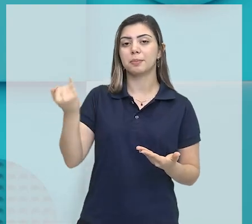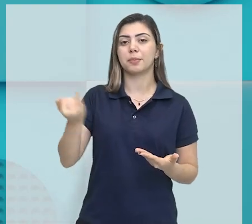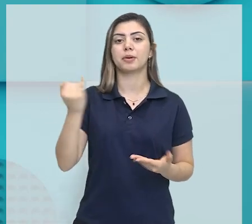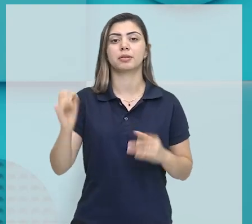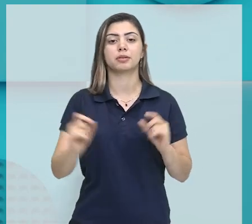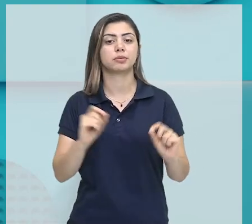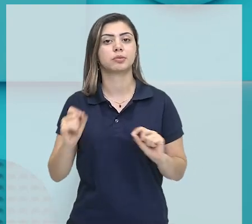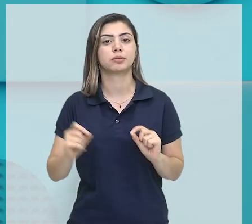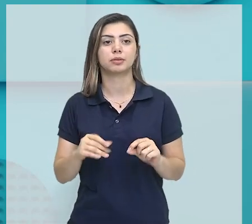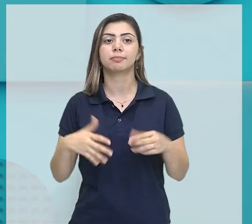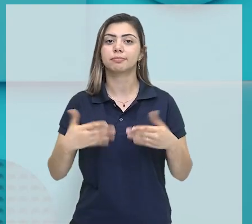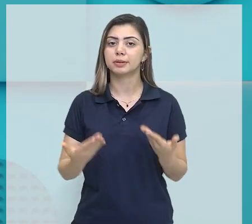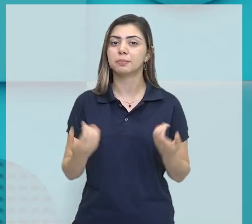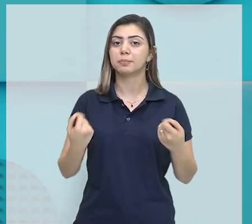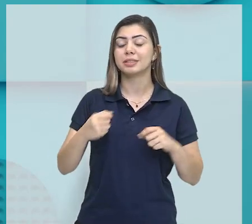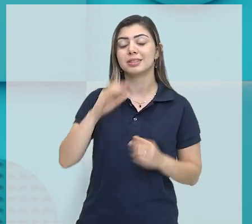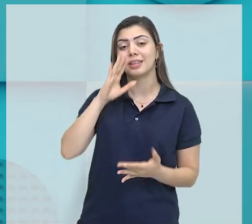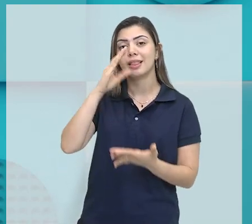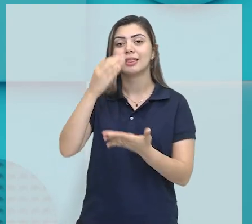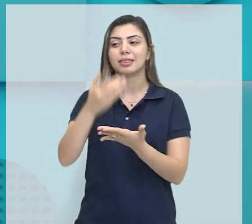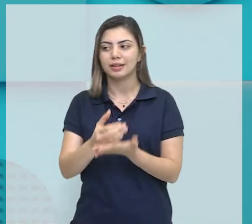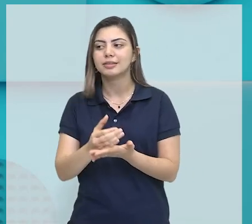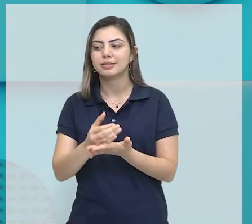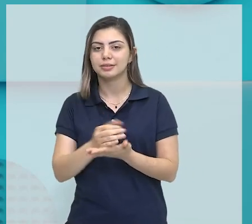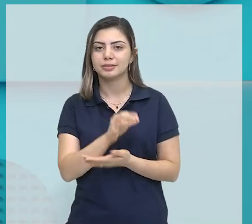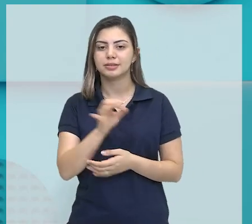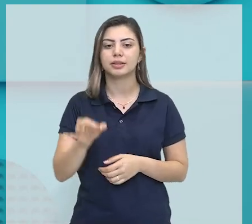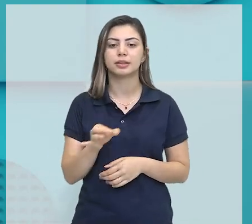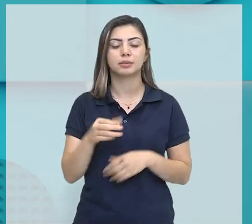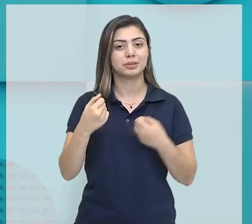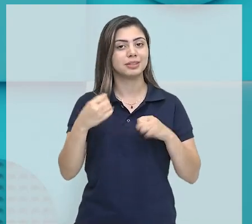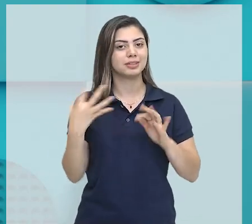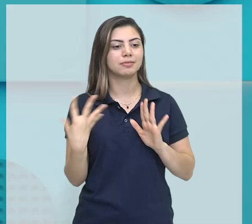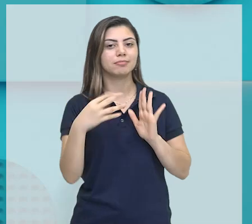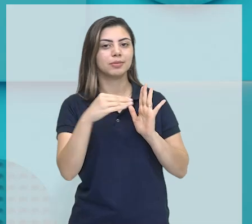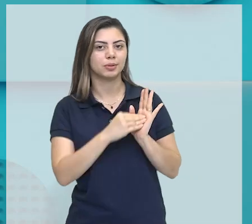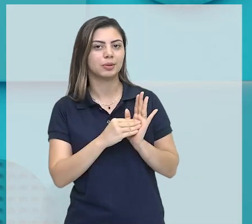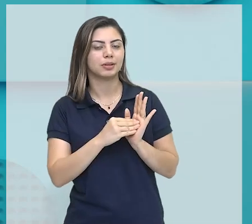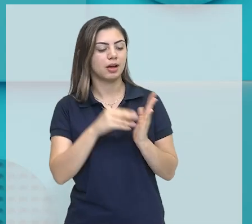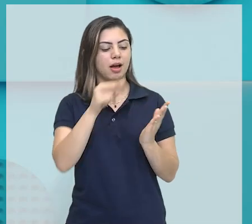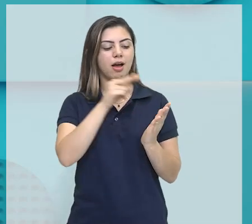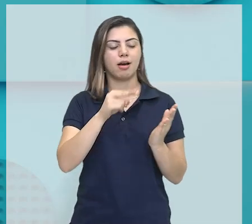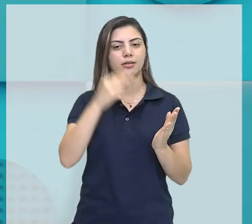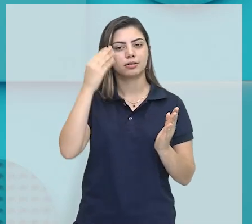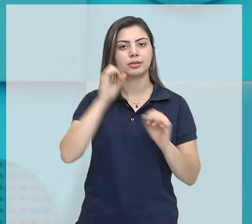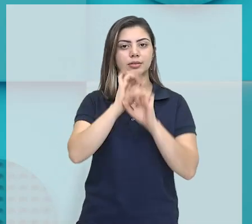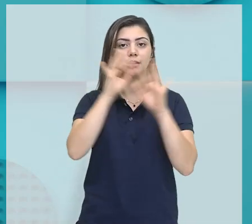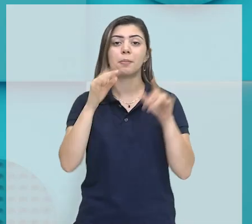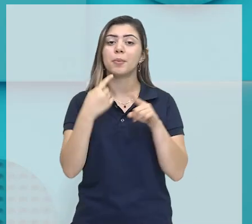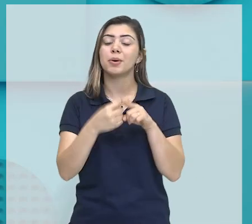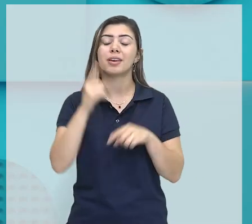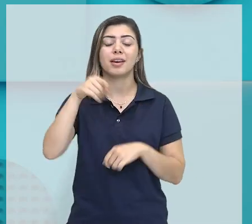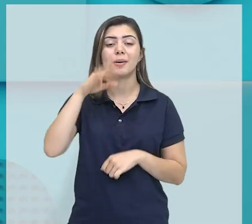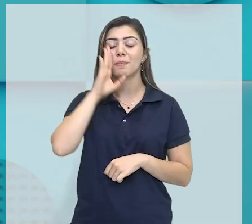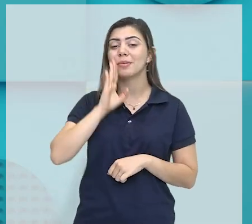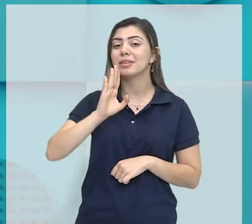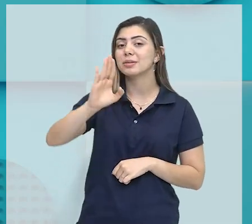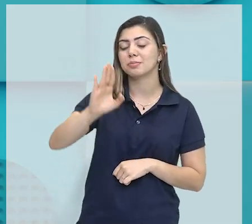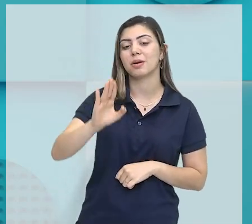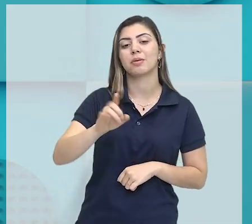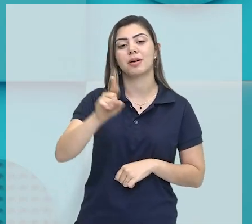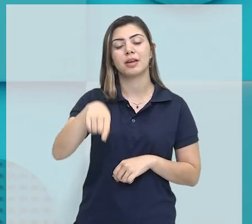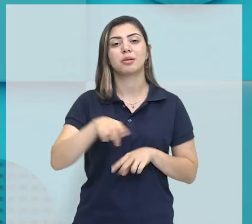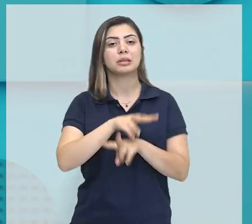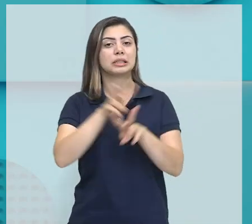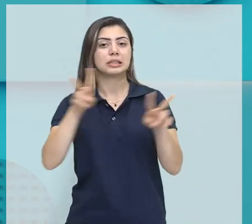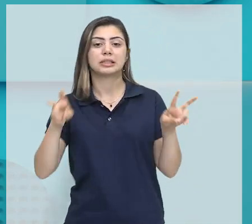importantíssimo que apareça a tese, né? Fique bem evidente, porque é o principal, é sobre aquilo que